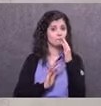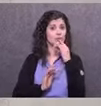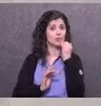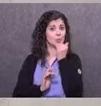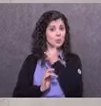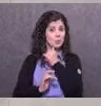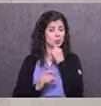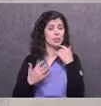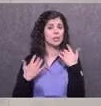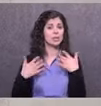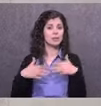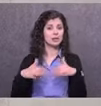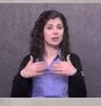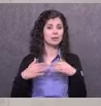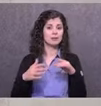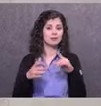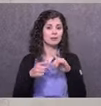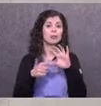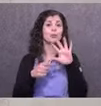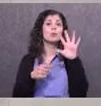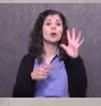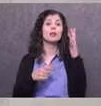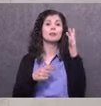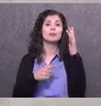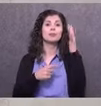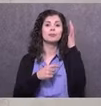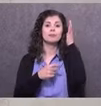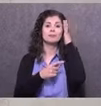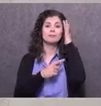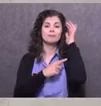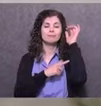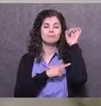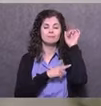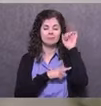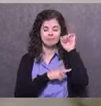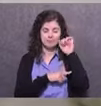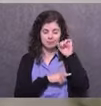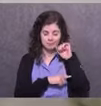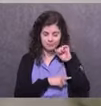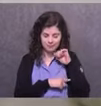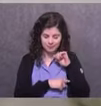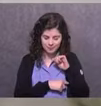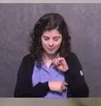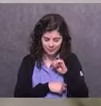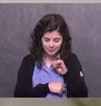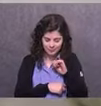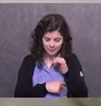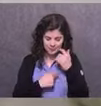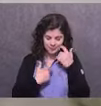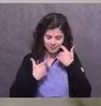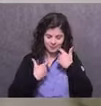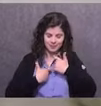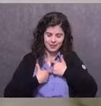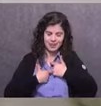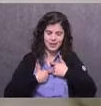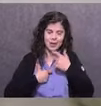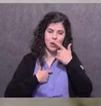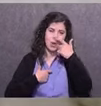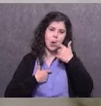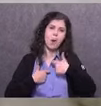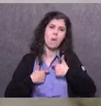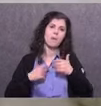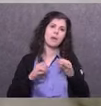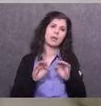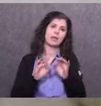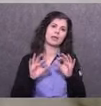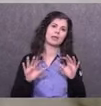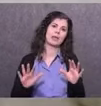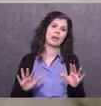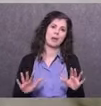seu abaixamento à nossa condição humana.